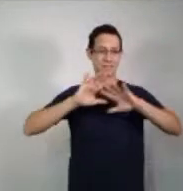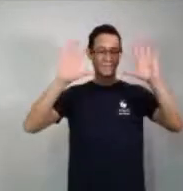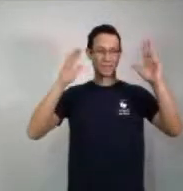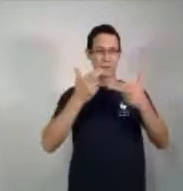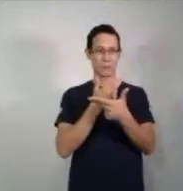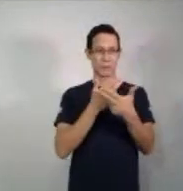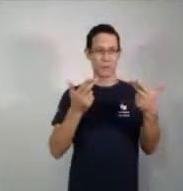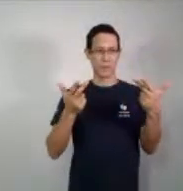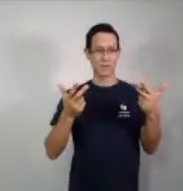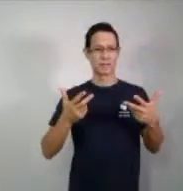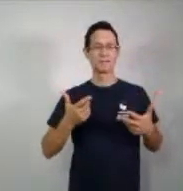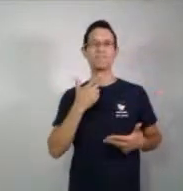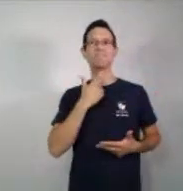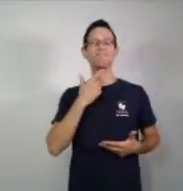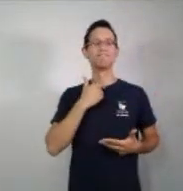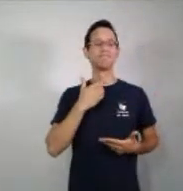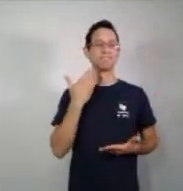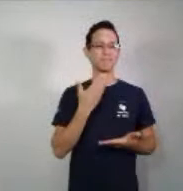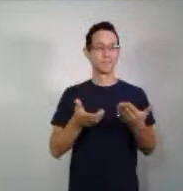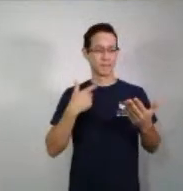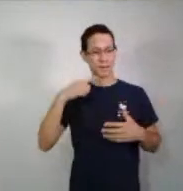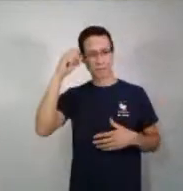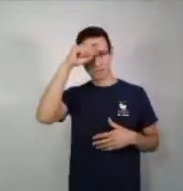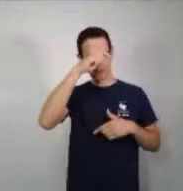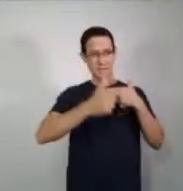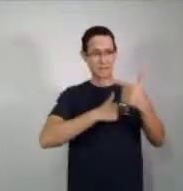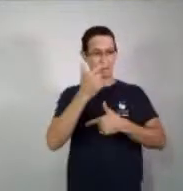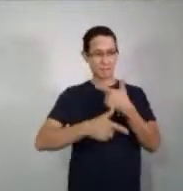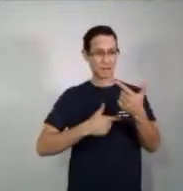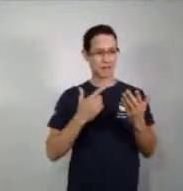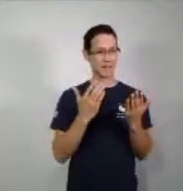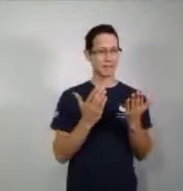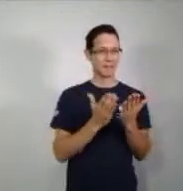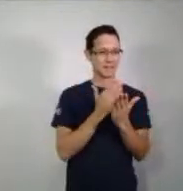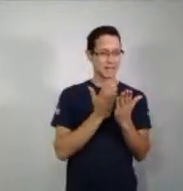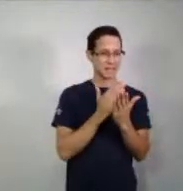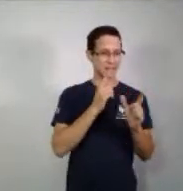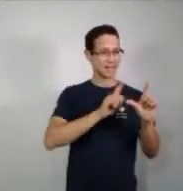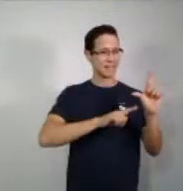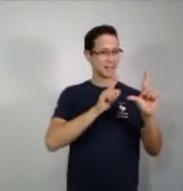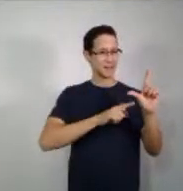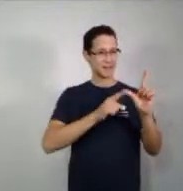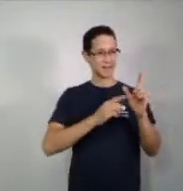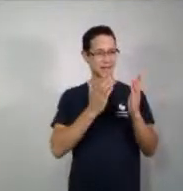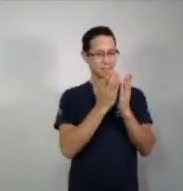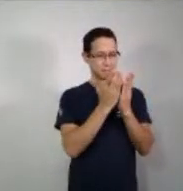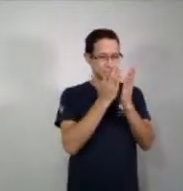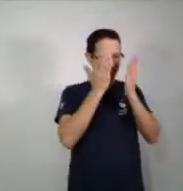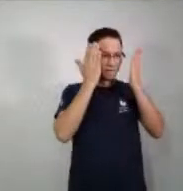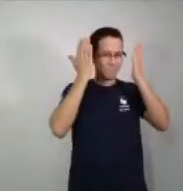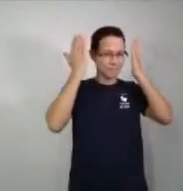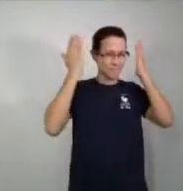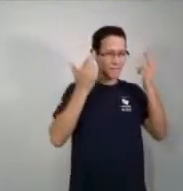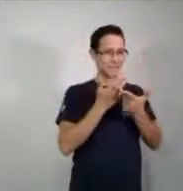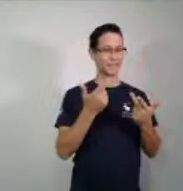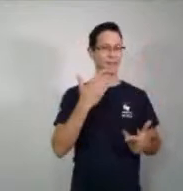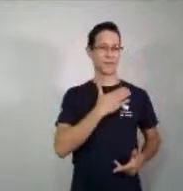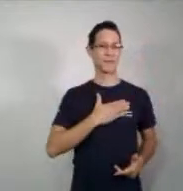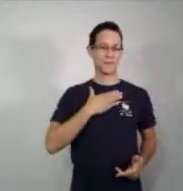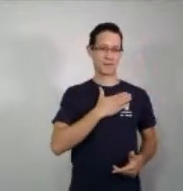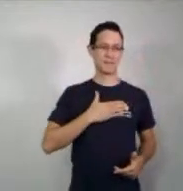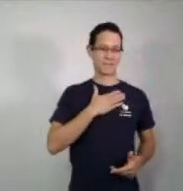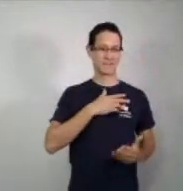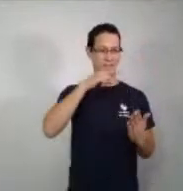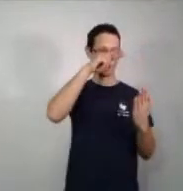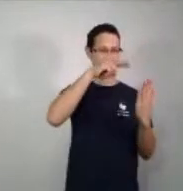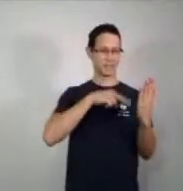né? E às vezes parece tão difícil trabalhar com livros e com literatura. E ao mergulhar na obra do Paulo Rony, a gente recupera assim esse vigor